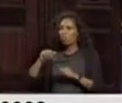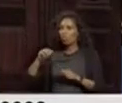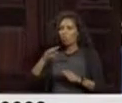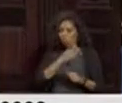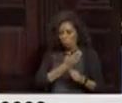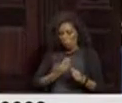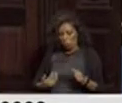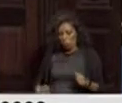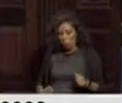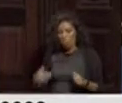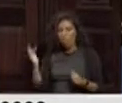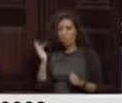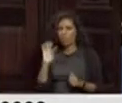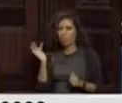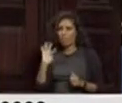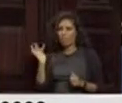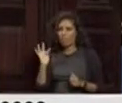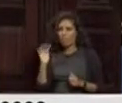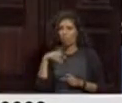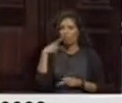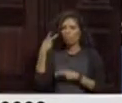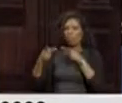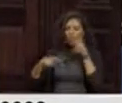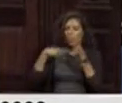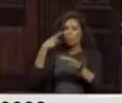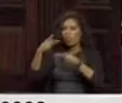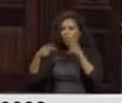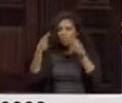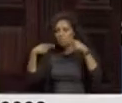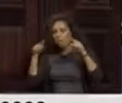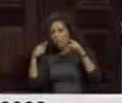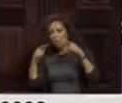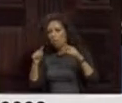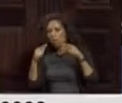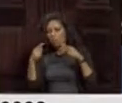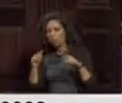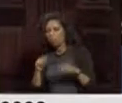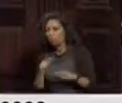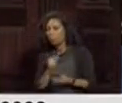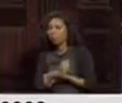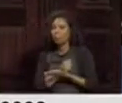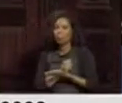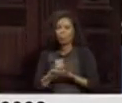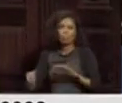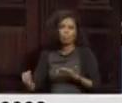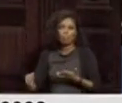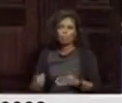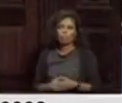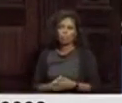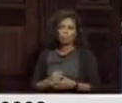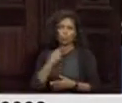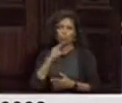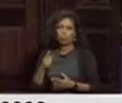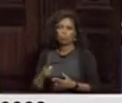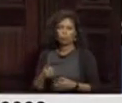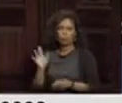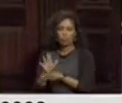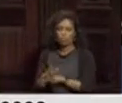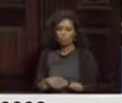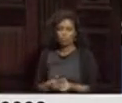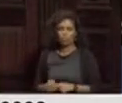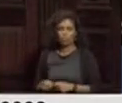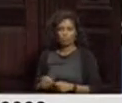futuro. E até para aliviar outras áreas do governo que não tem dinheiro para nada, como a saúde, entre